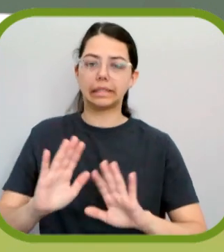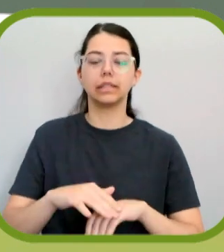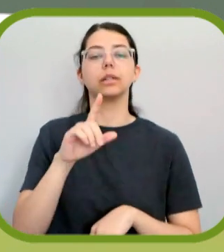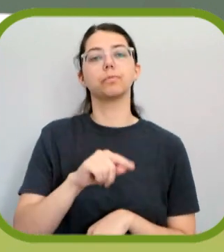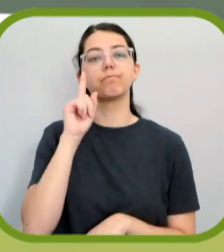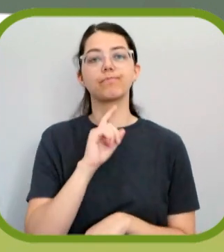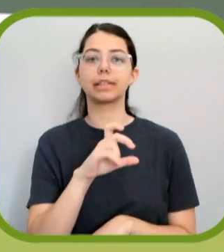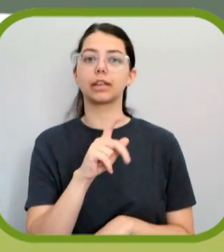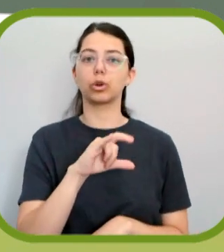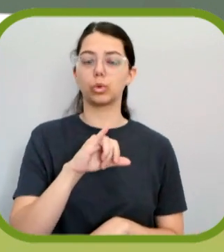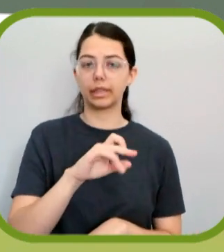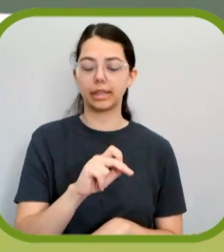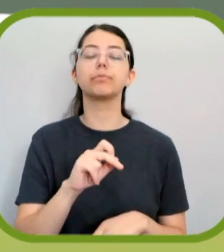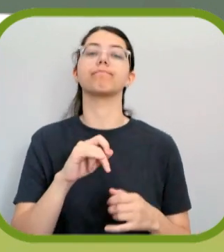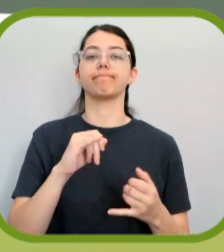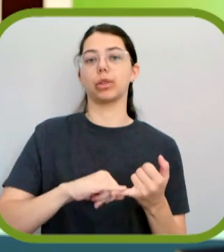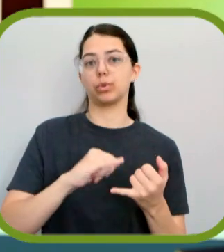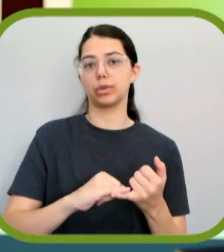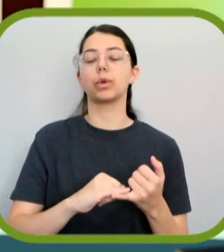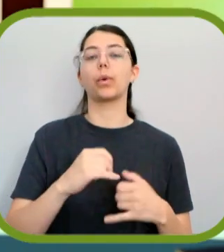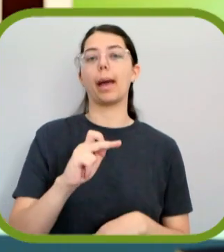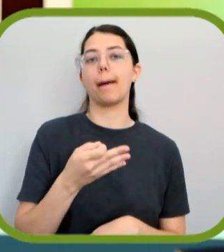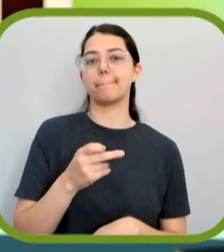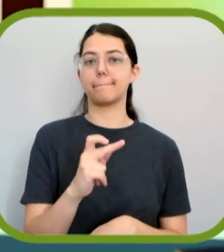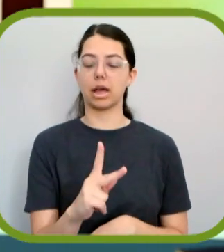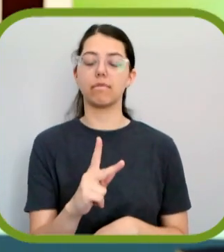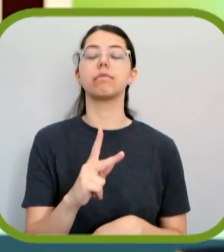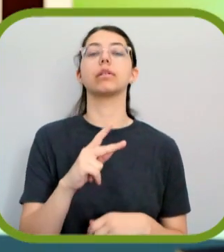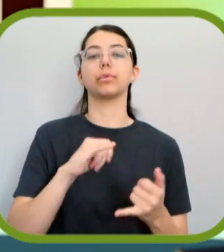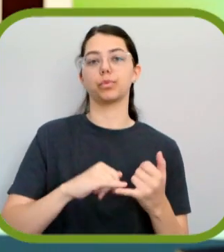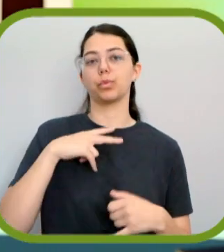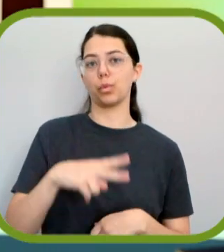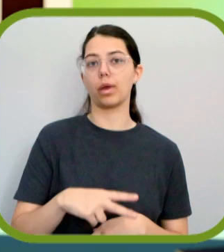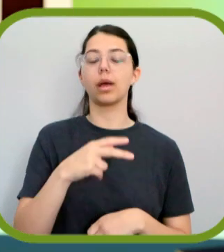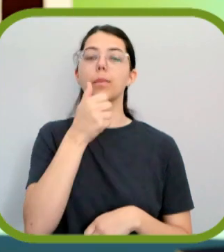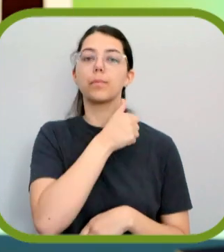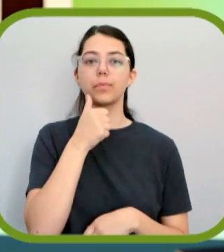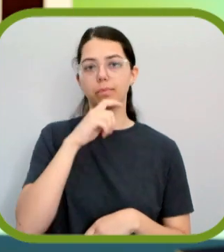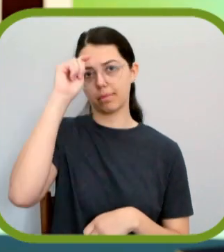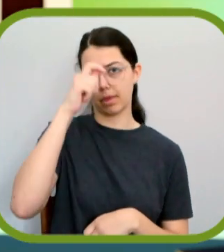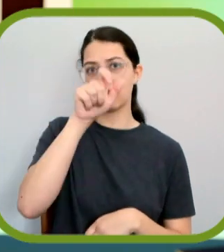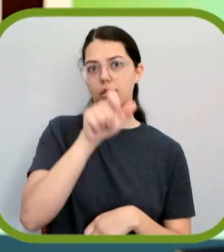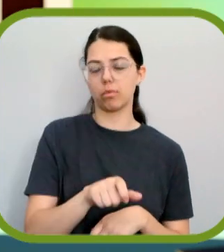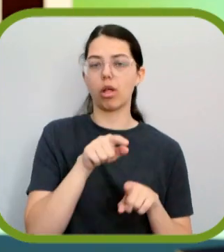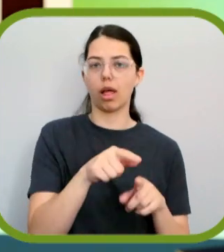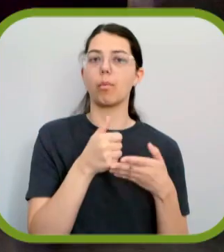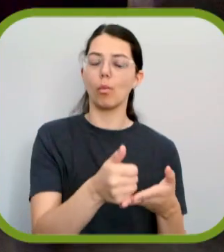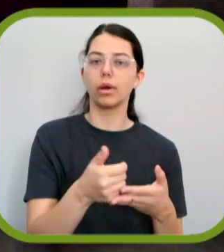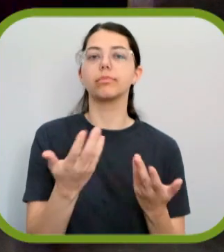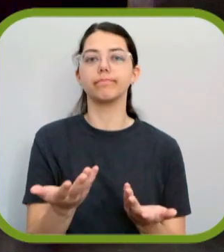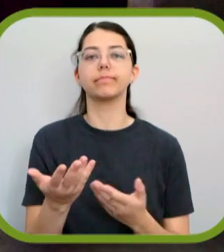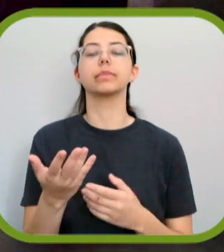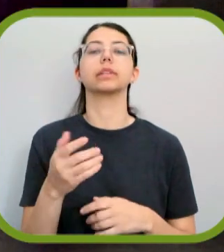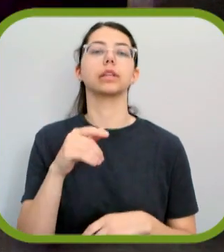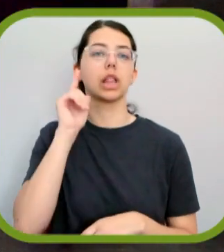Portuguesa de Apoio à Vítima, desde 2017. Em 2022, passou a integrar a linha de apoio Internet Segura. Antes de começarmos,